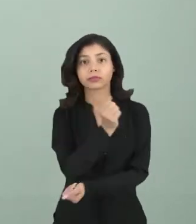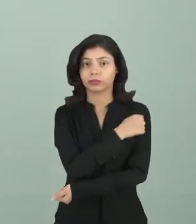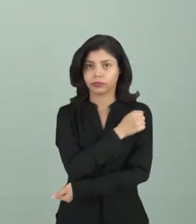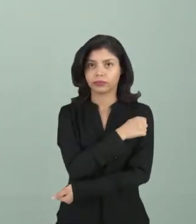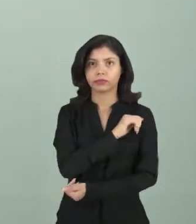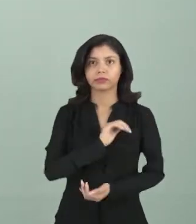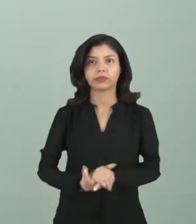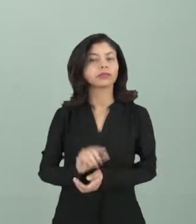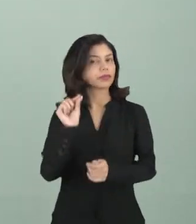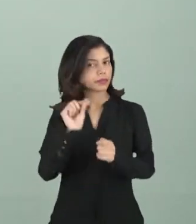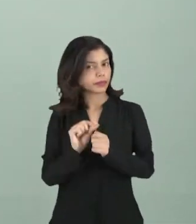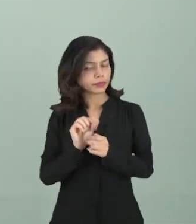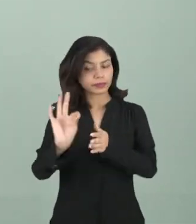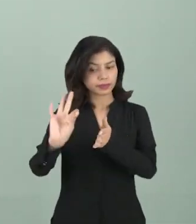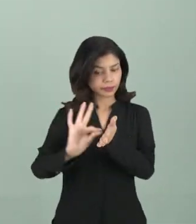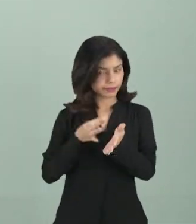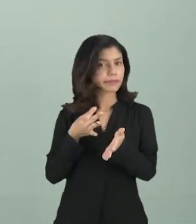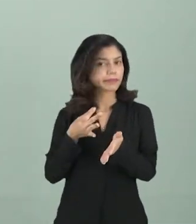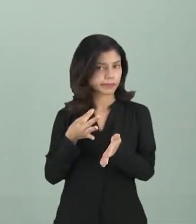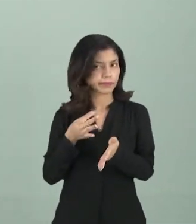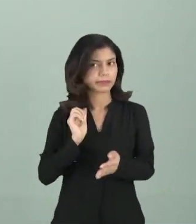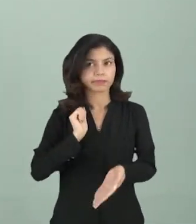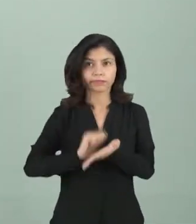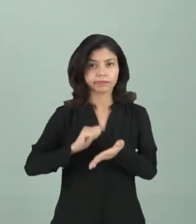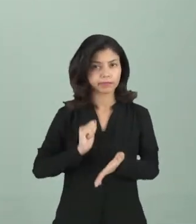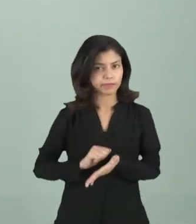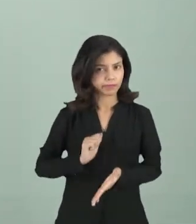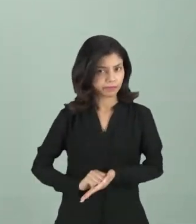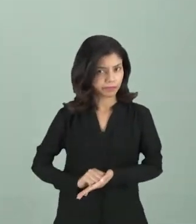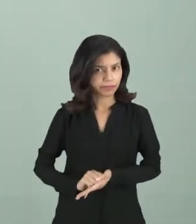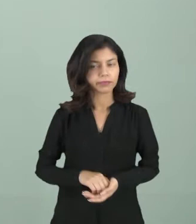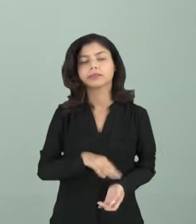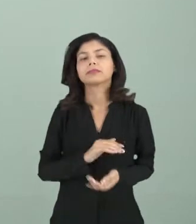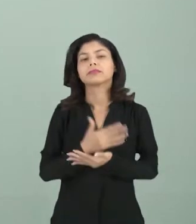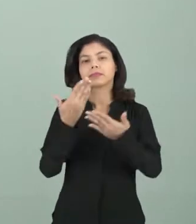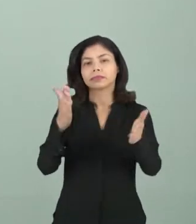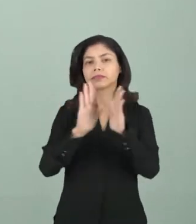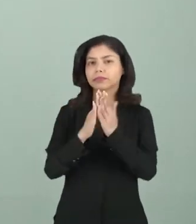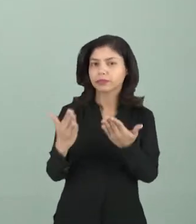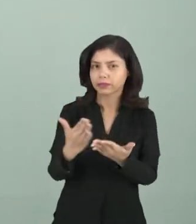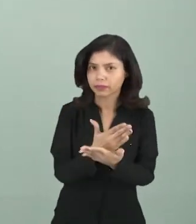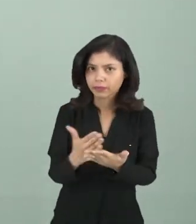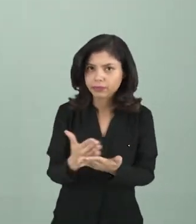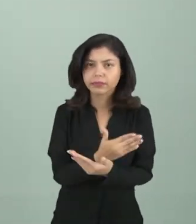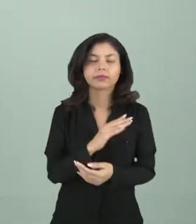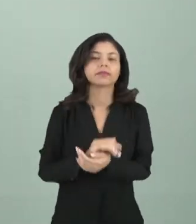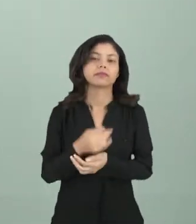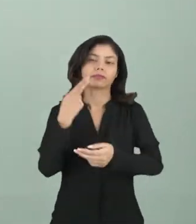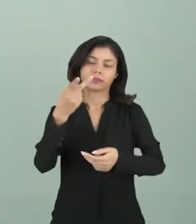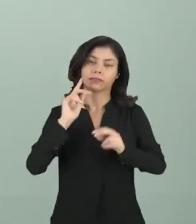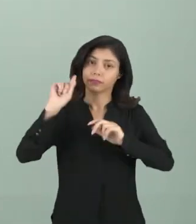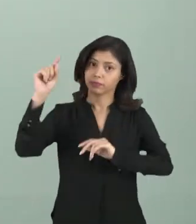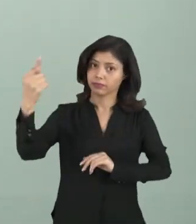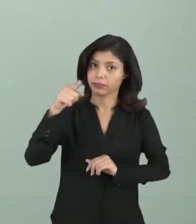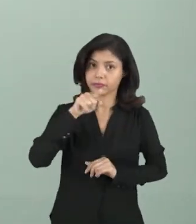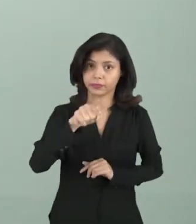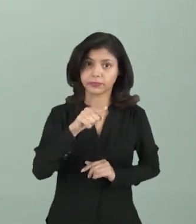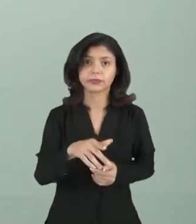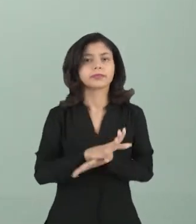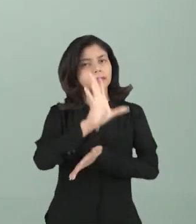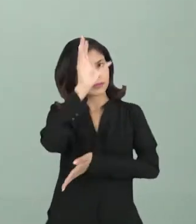aluno. Faça o registro, anotações no seu caderno a respeito daquilo que